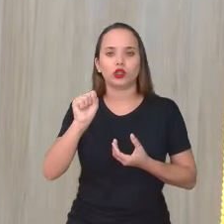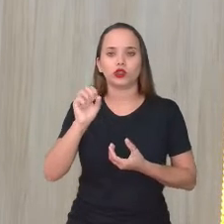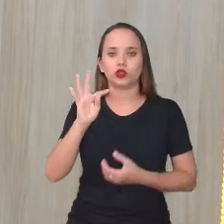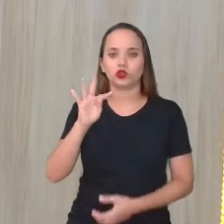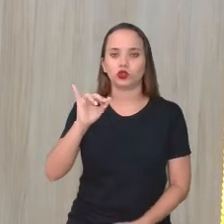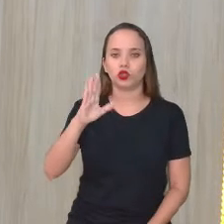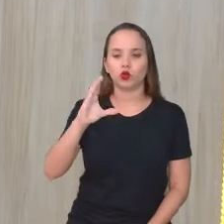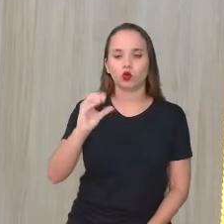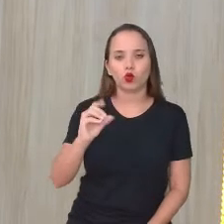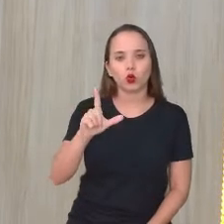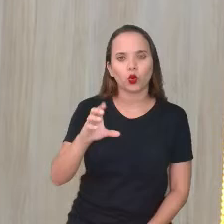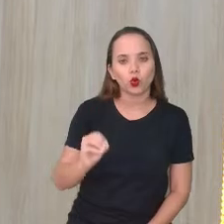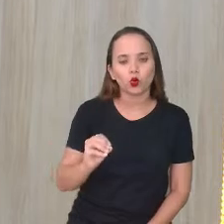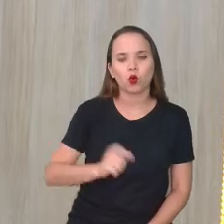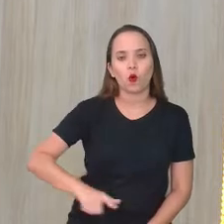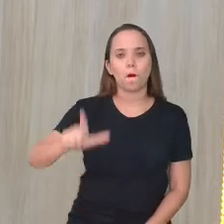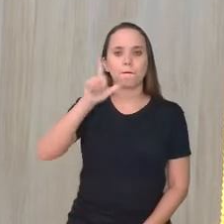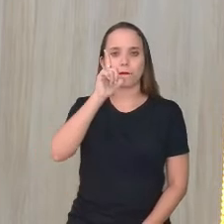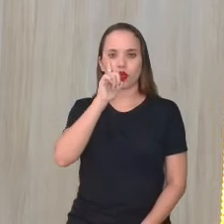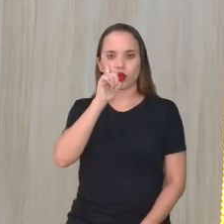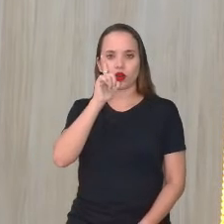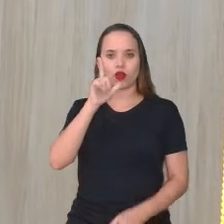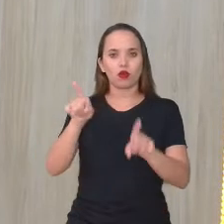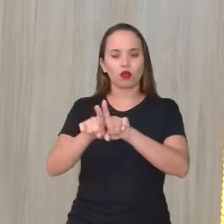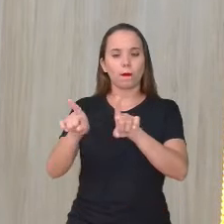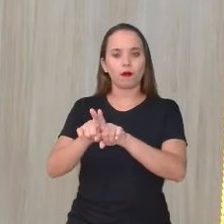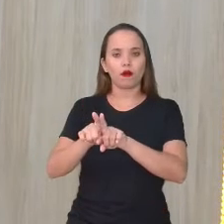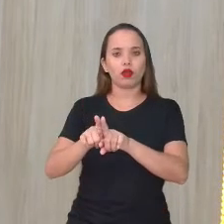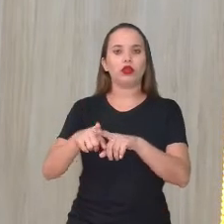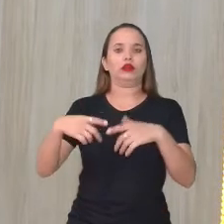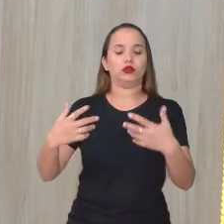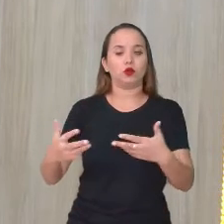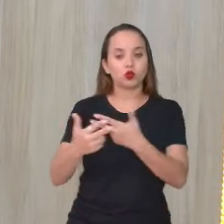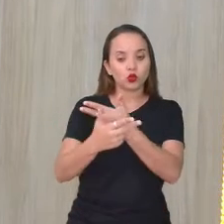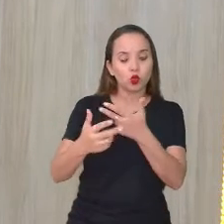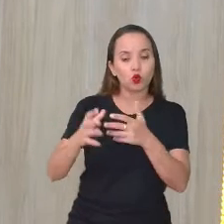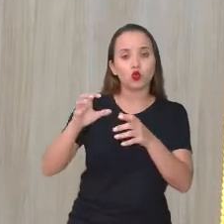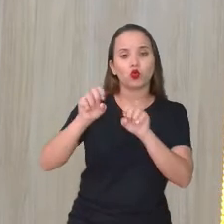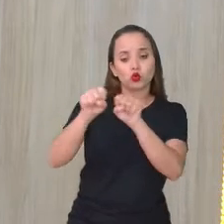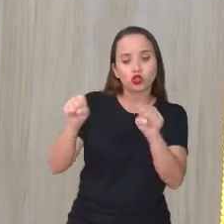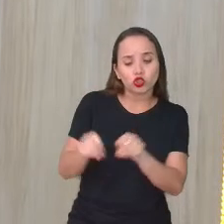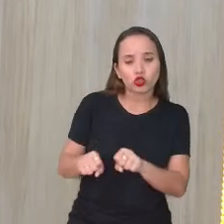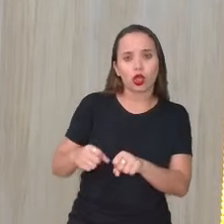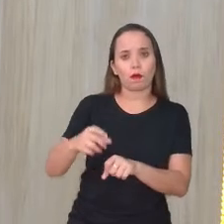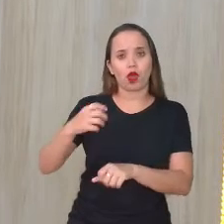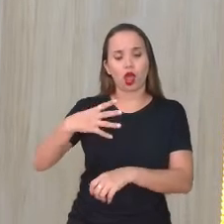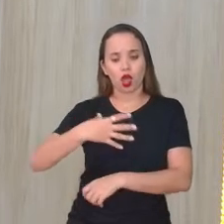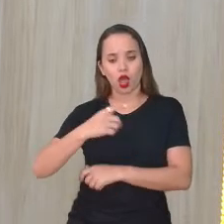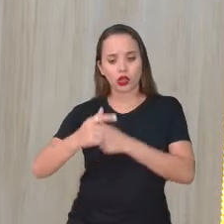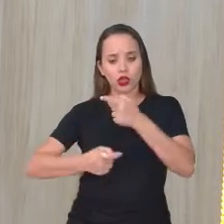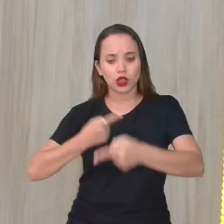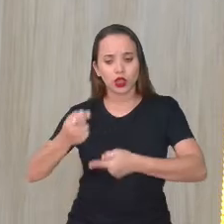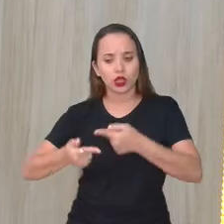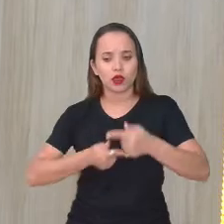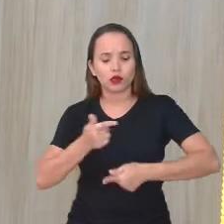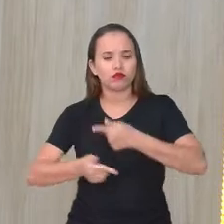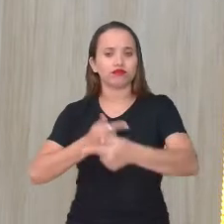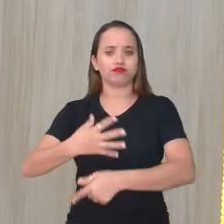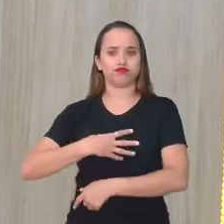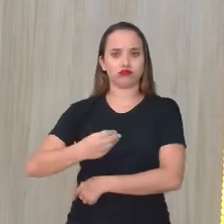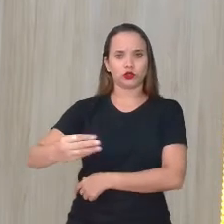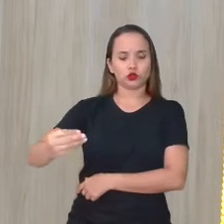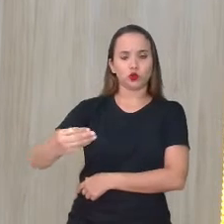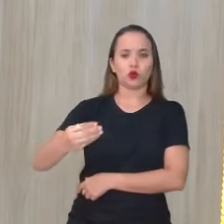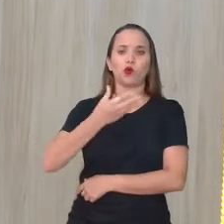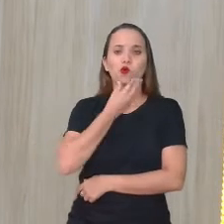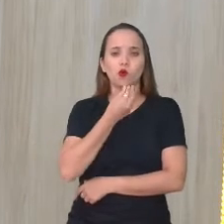como fazem parte do sistema reprodutor masculino, muitas vezes os homens só procuram algum tratamento quando a doença